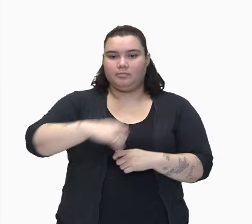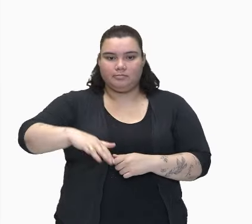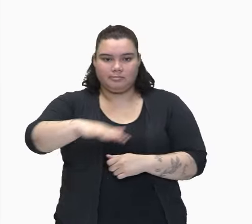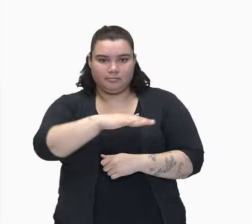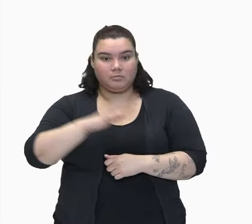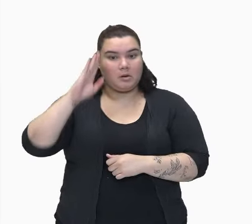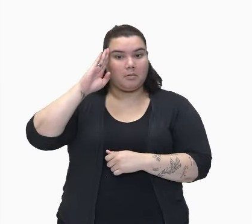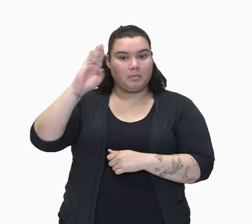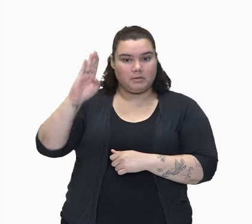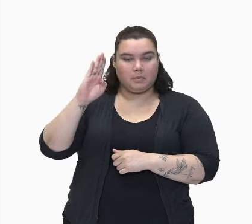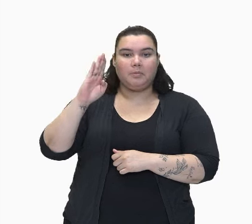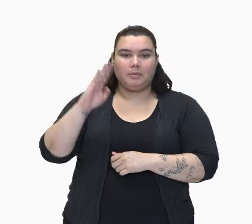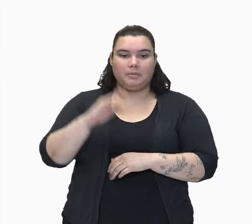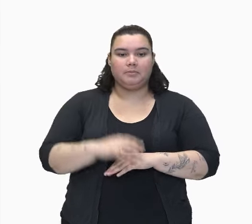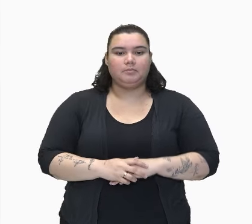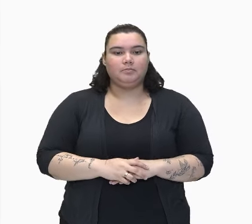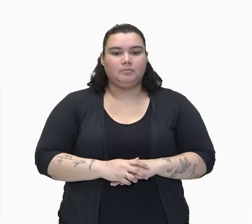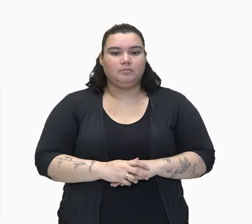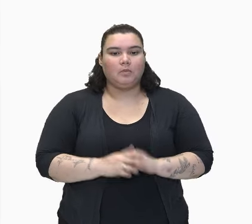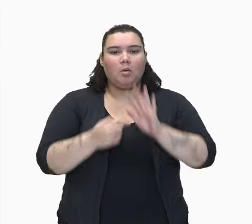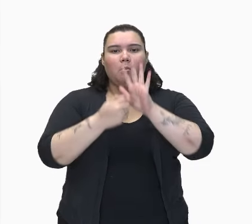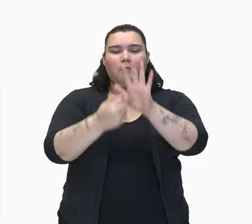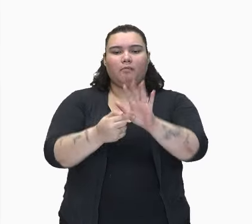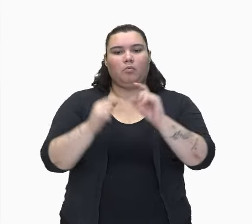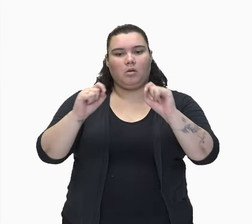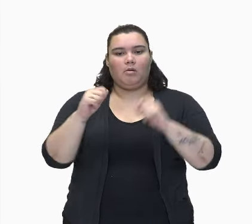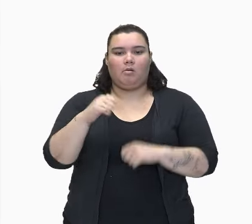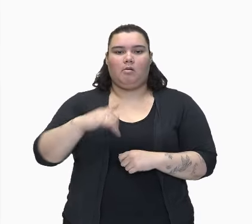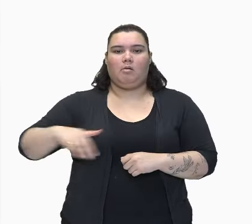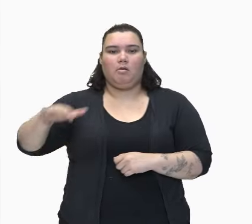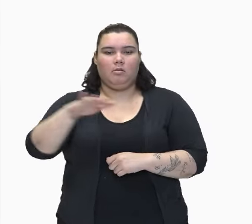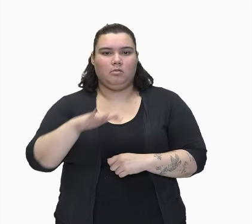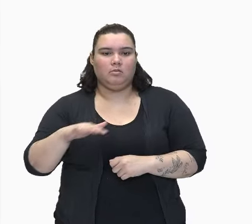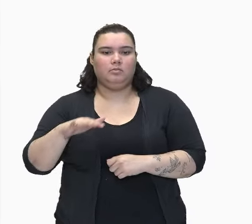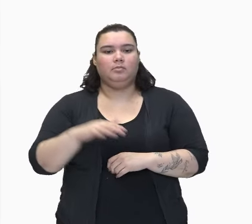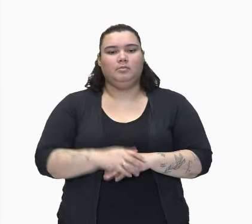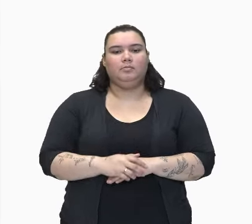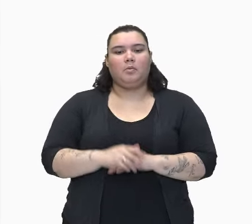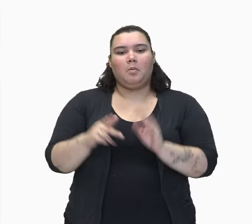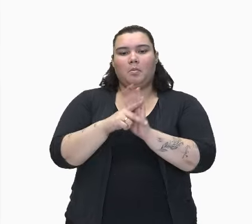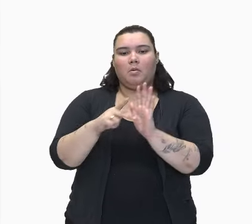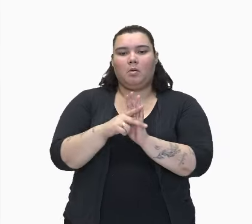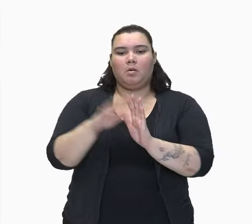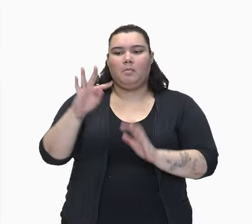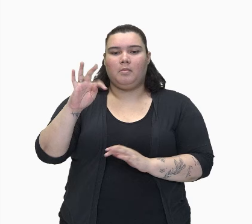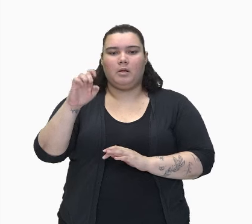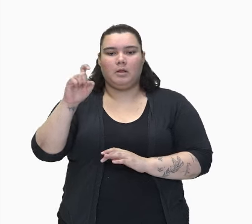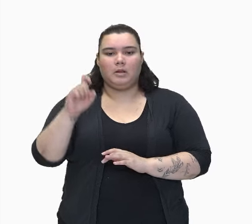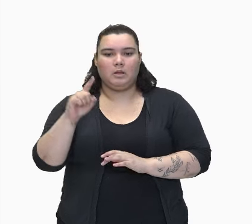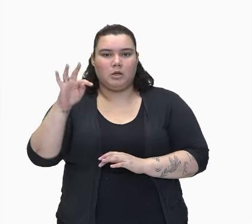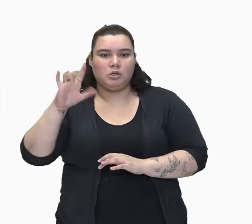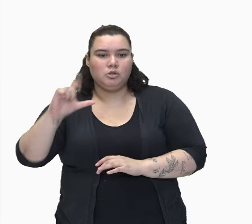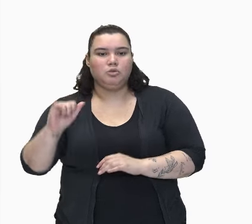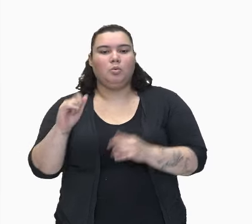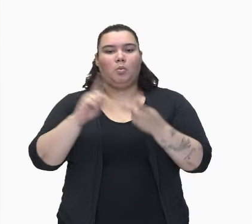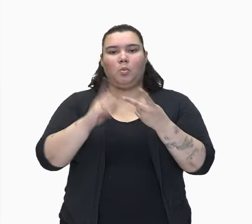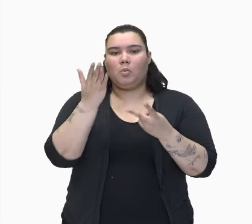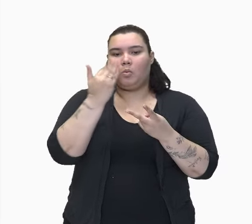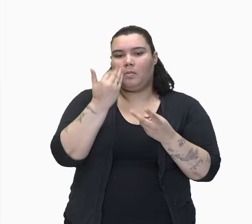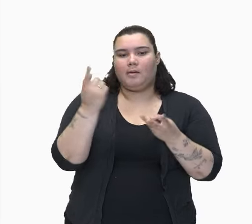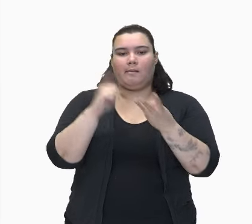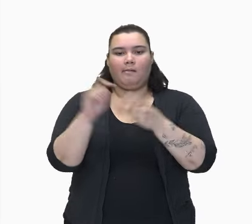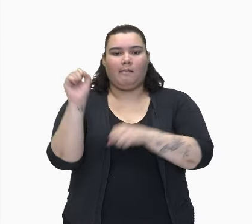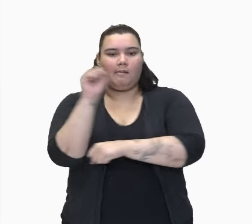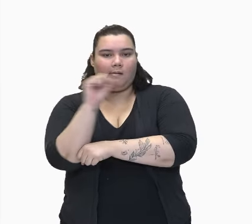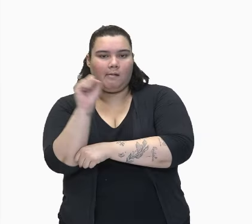principalmente na área de fronteira, destacando principalmente aí nos setores têxtil, alimentício,